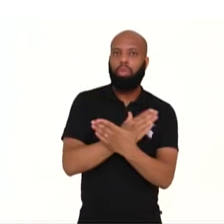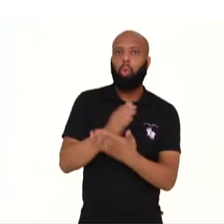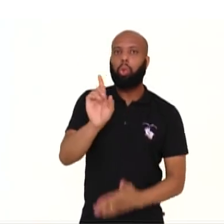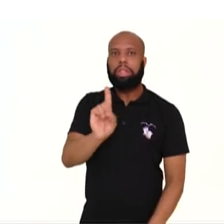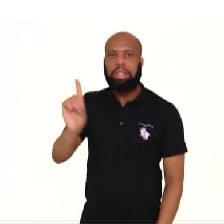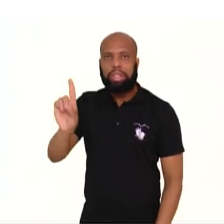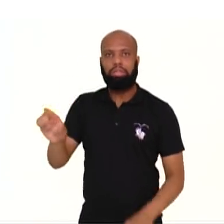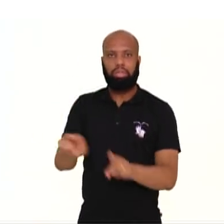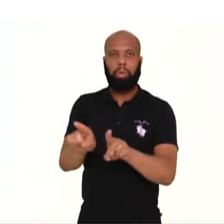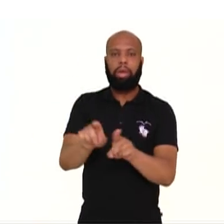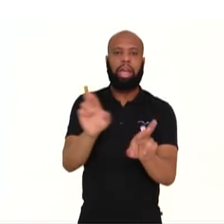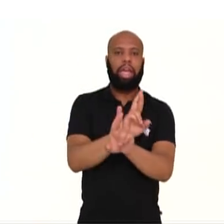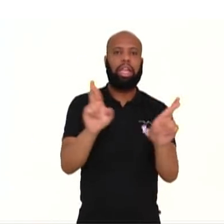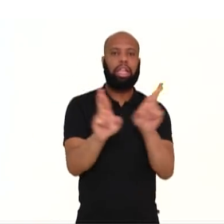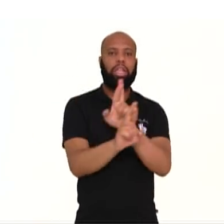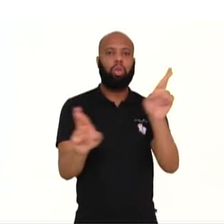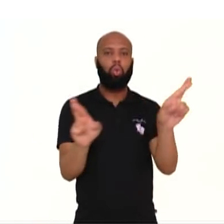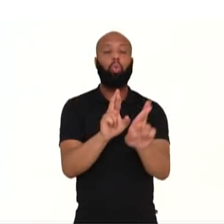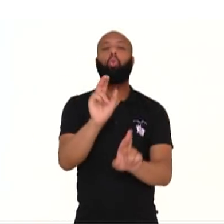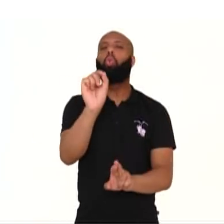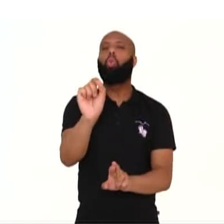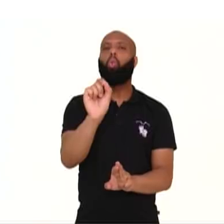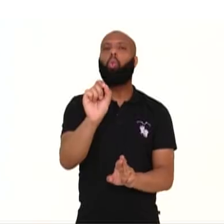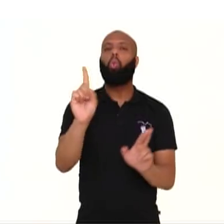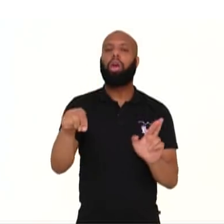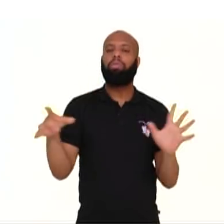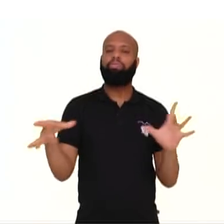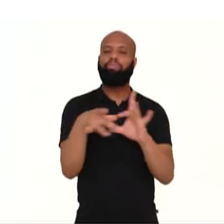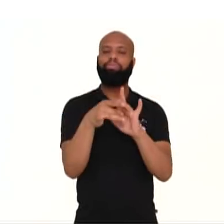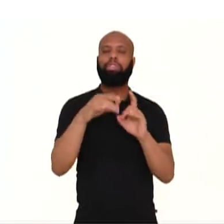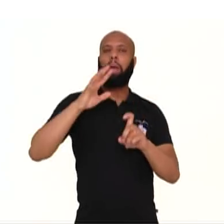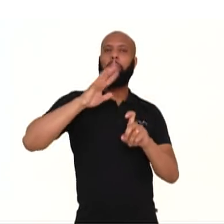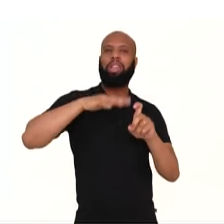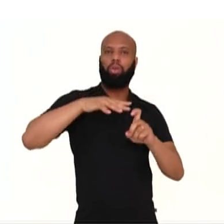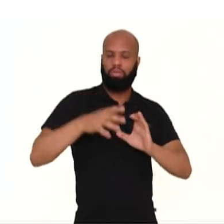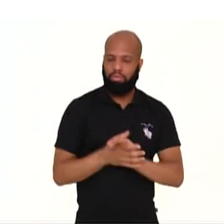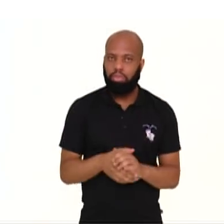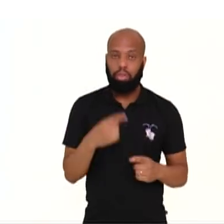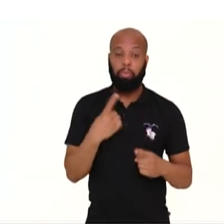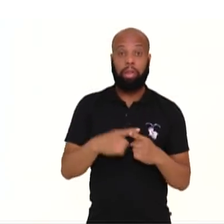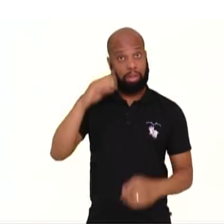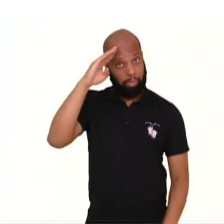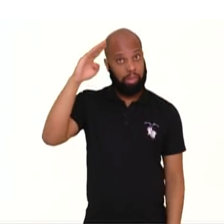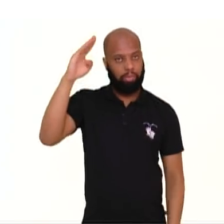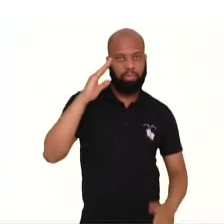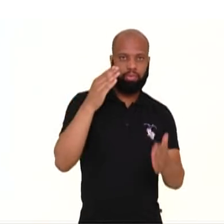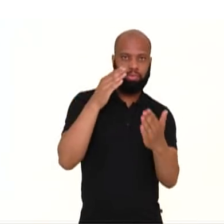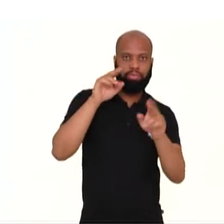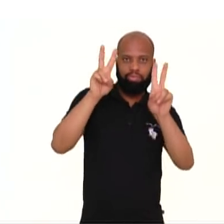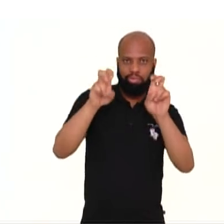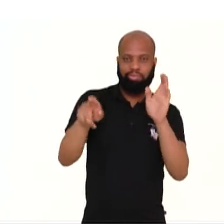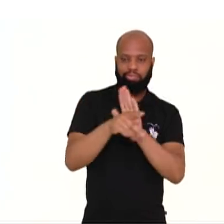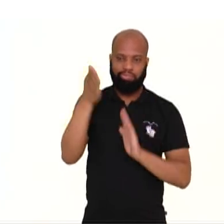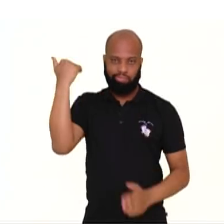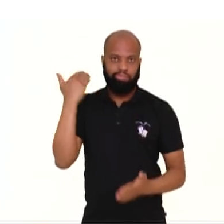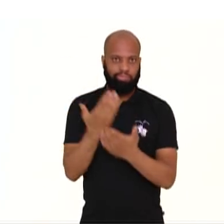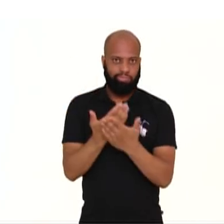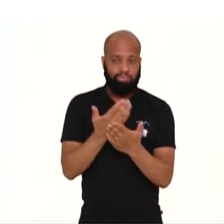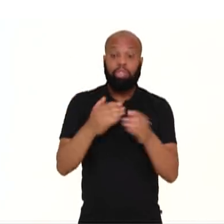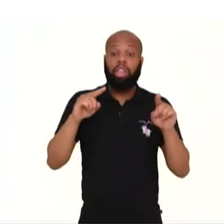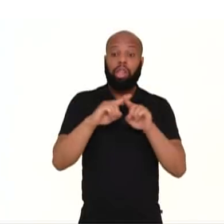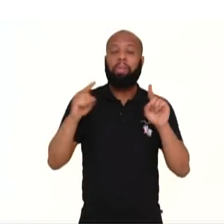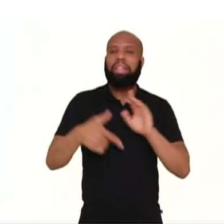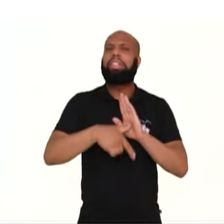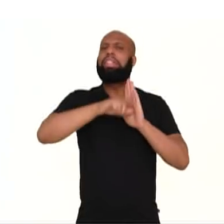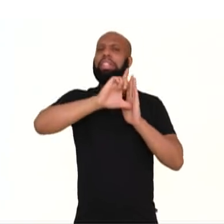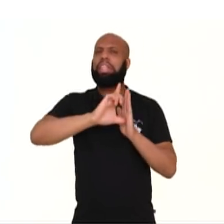relacionamos isso tudo ao conceito de mitologia grega. Tá? Foi o principal assunto nosso da aula anterior. Para essa aula, o professor queria, antes